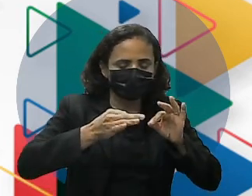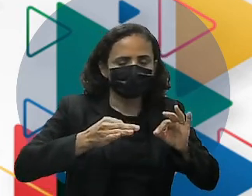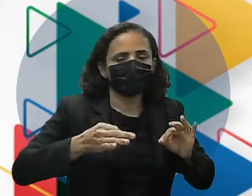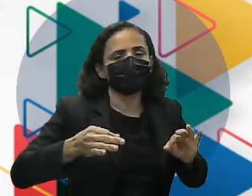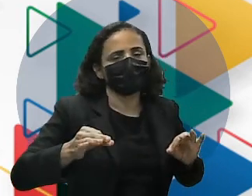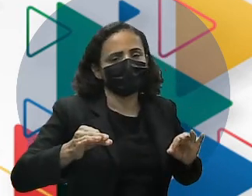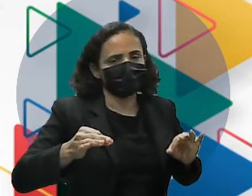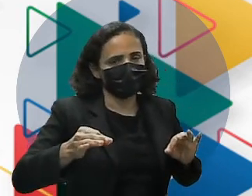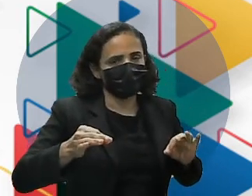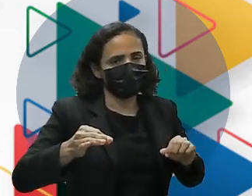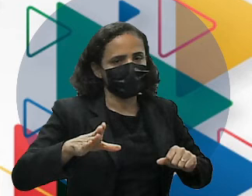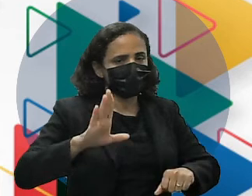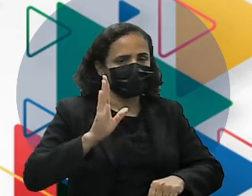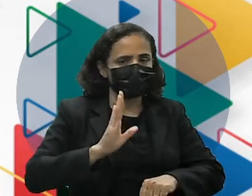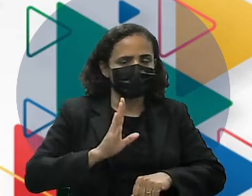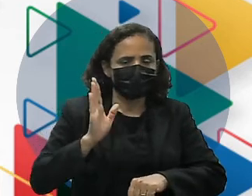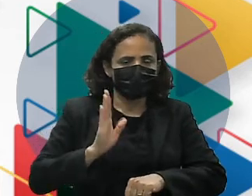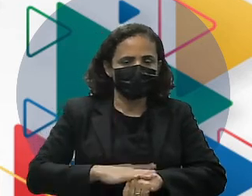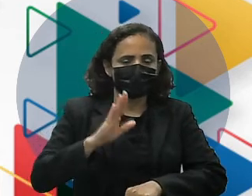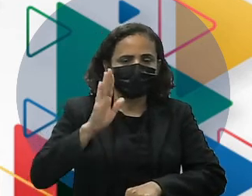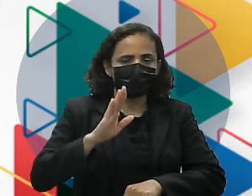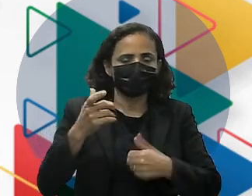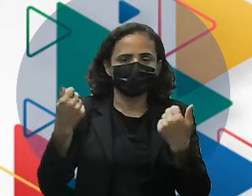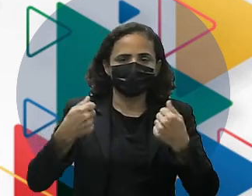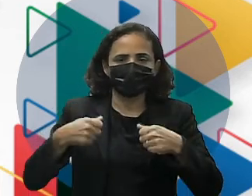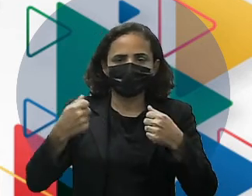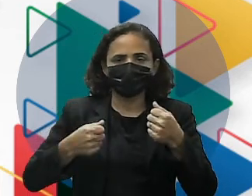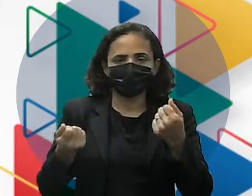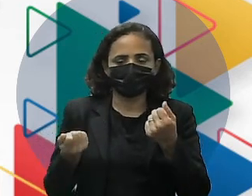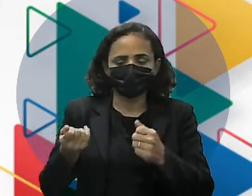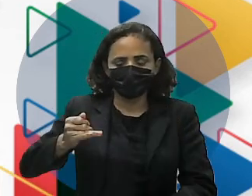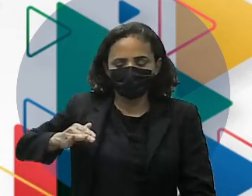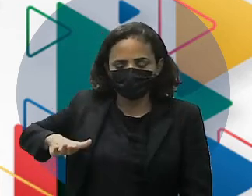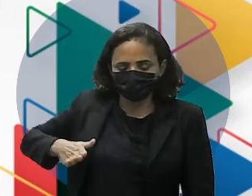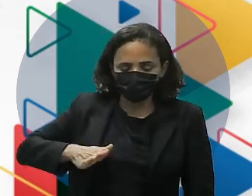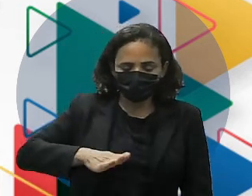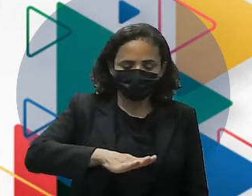percorrida, eu vou ter uma velocidade maior. Então, observe,